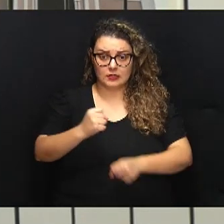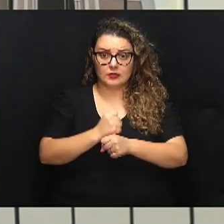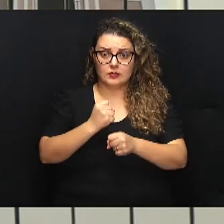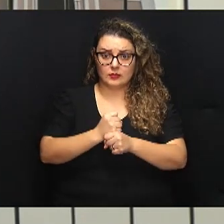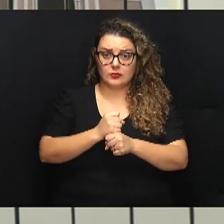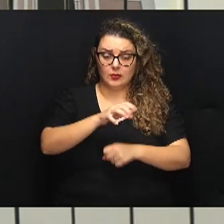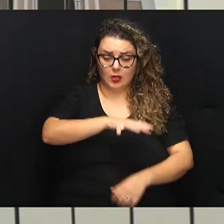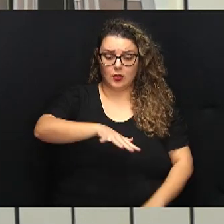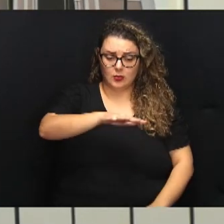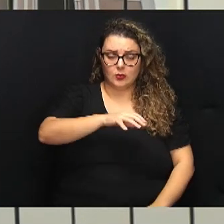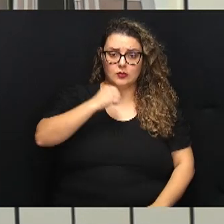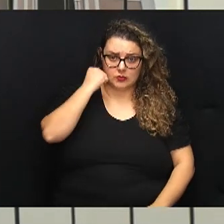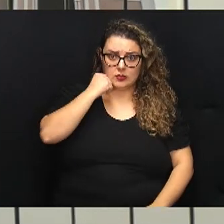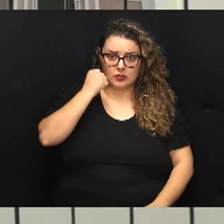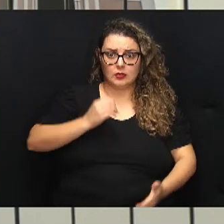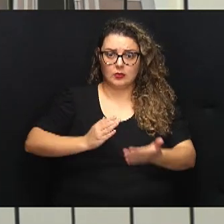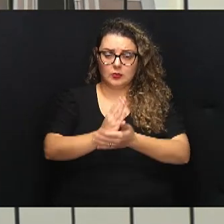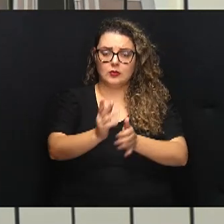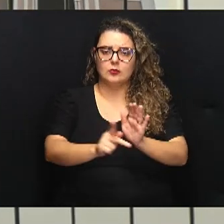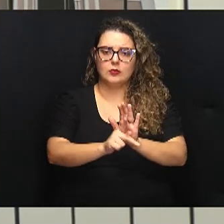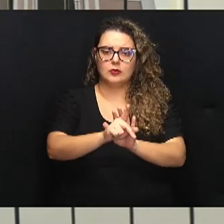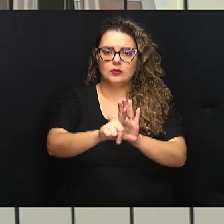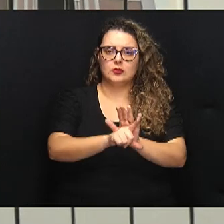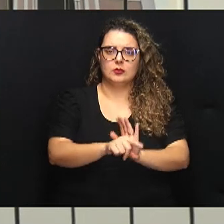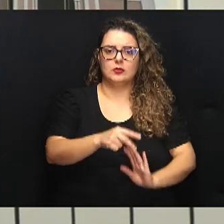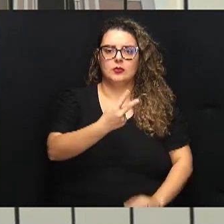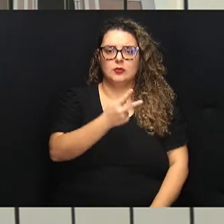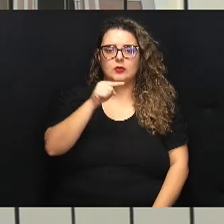Federal aprovou o projeto de lei de número